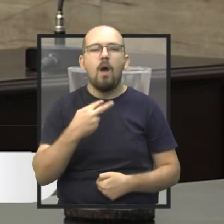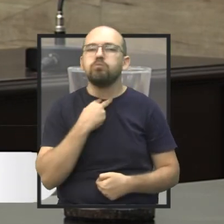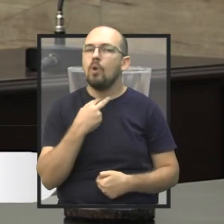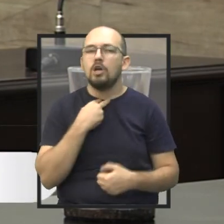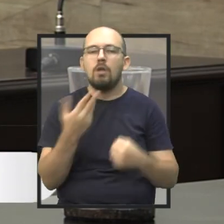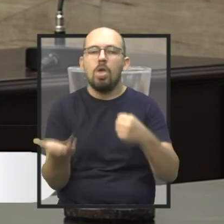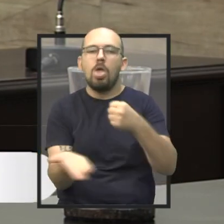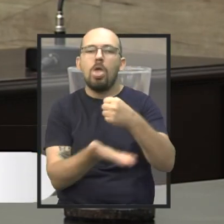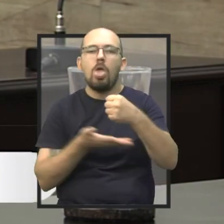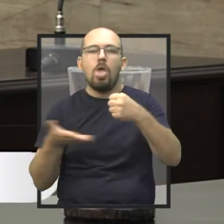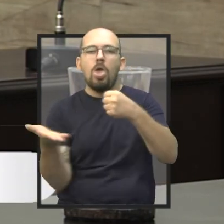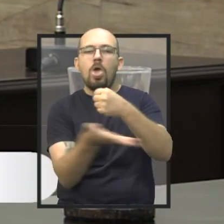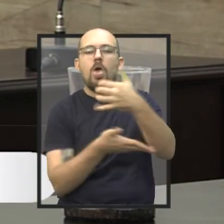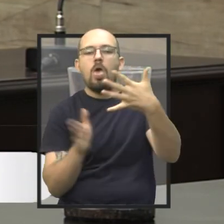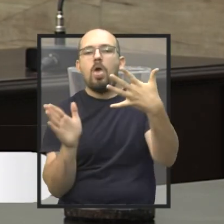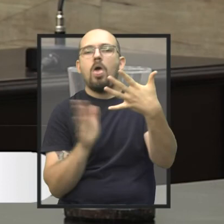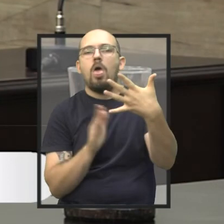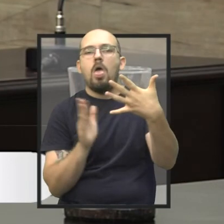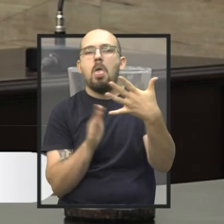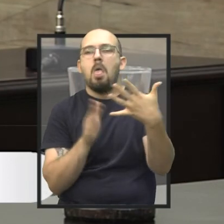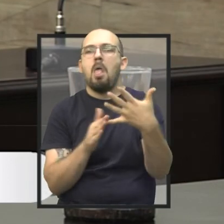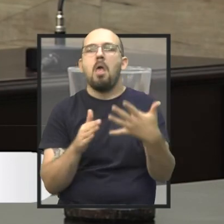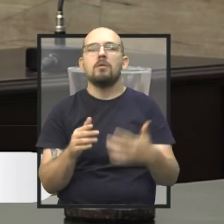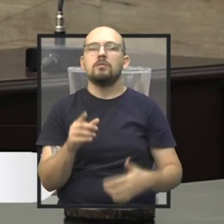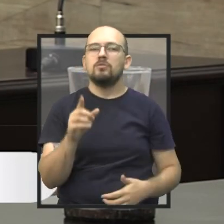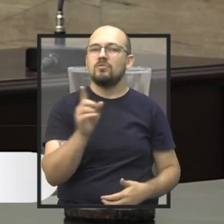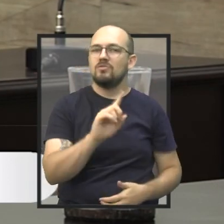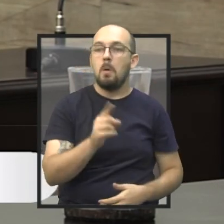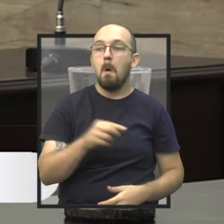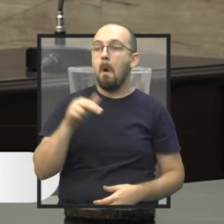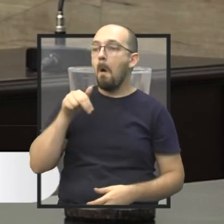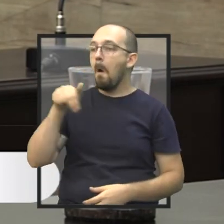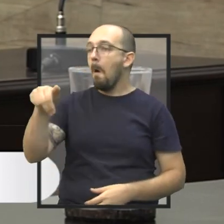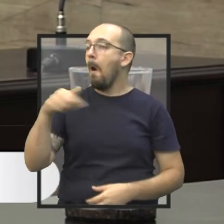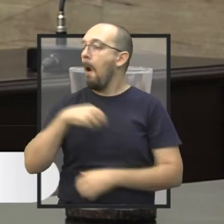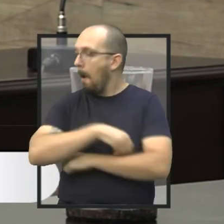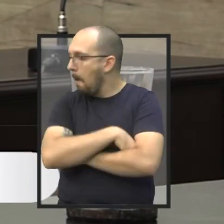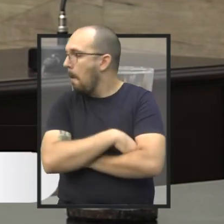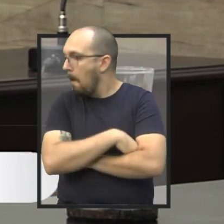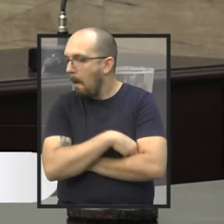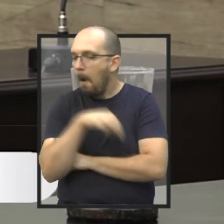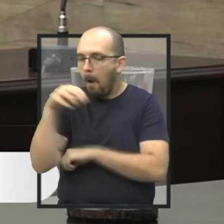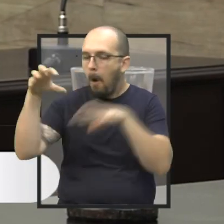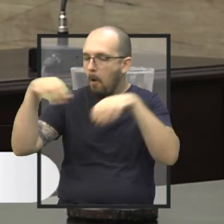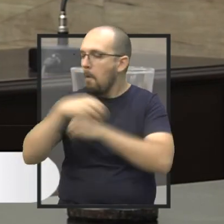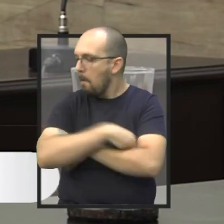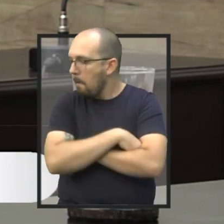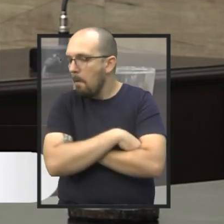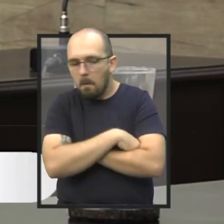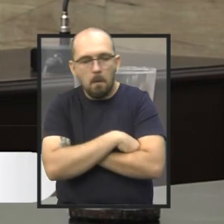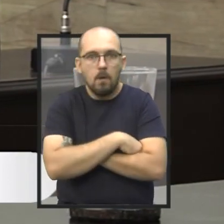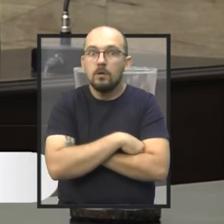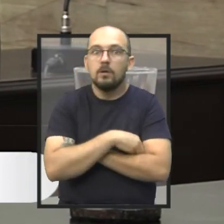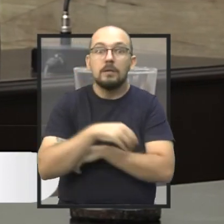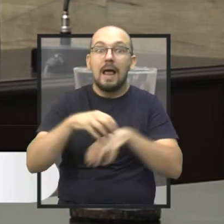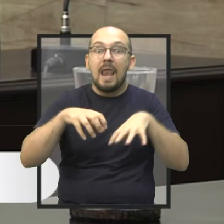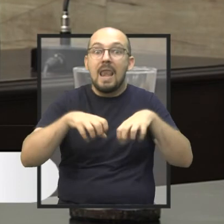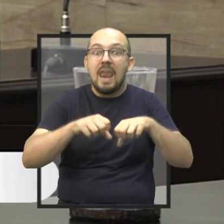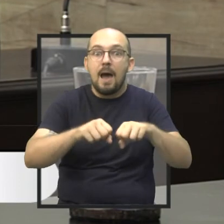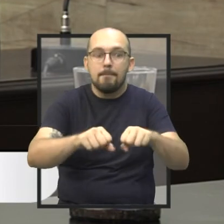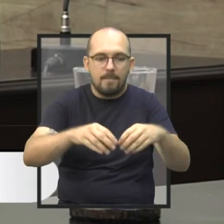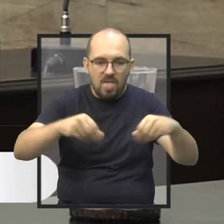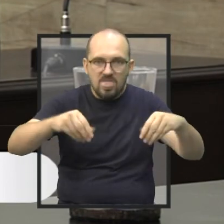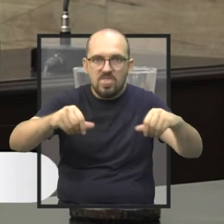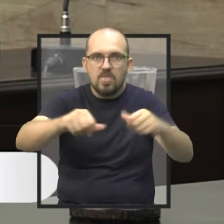se faz com sangue nos olhos, indo para o meio da enchente. Lama a gente lava, comida a gente